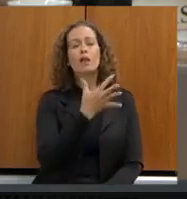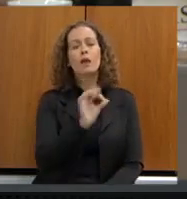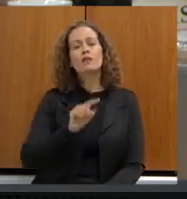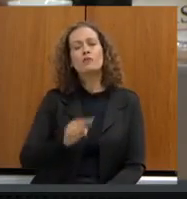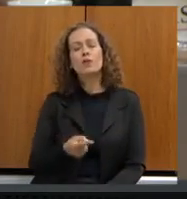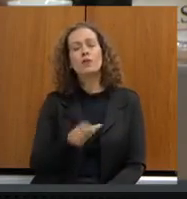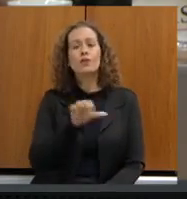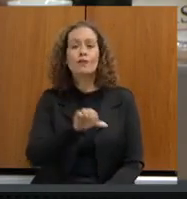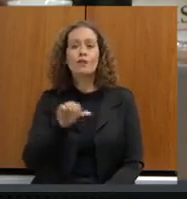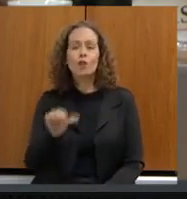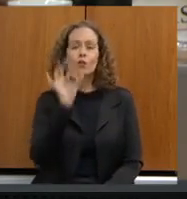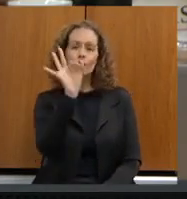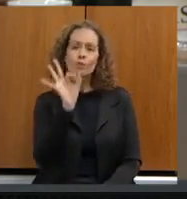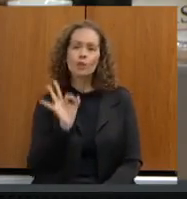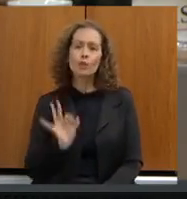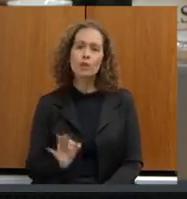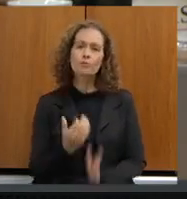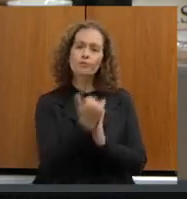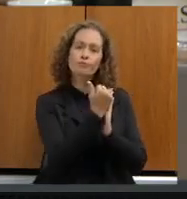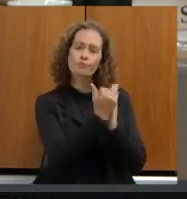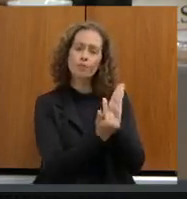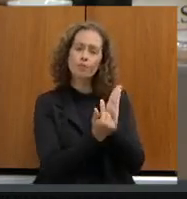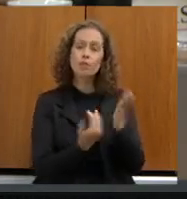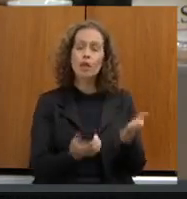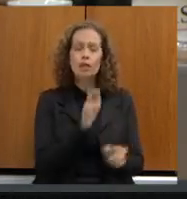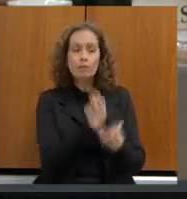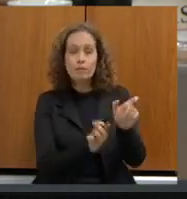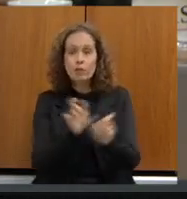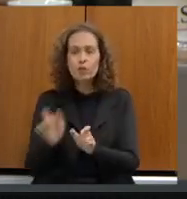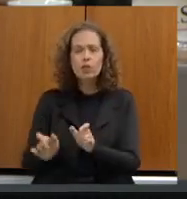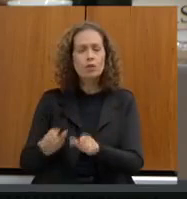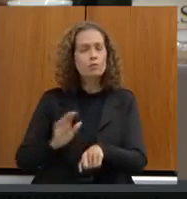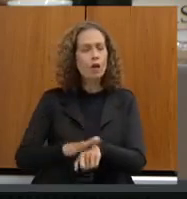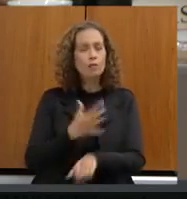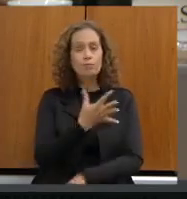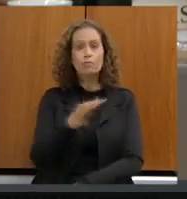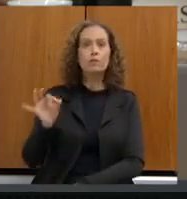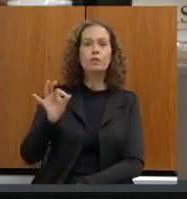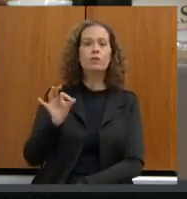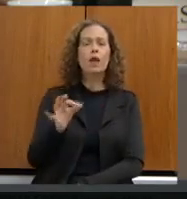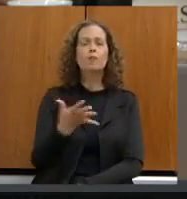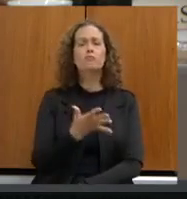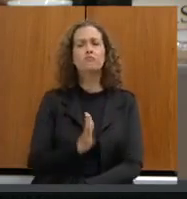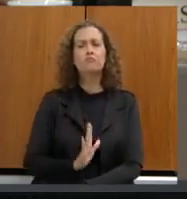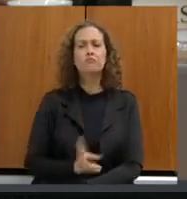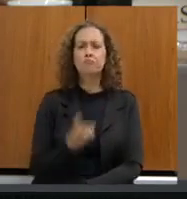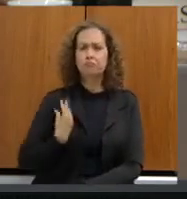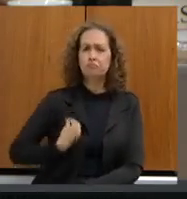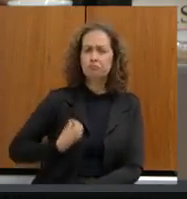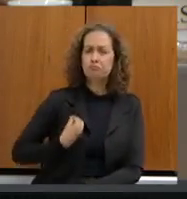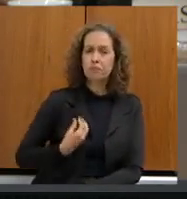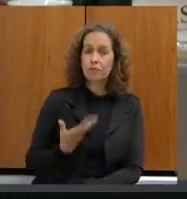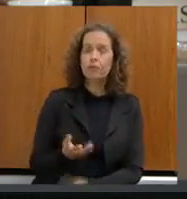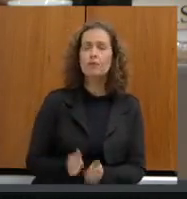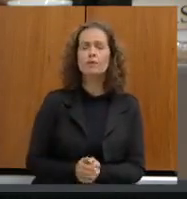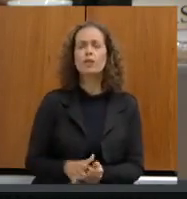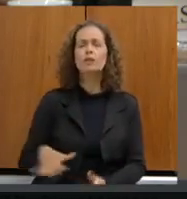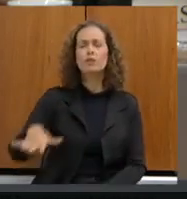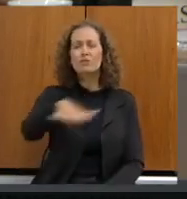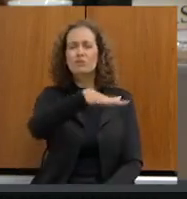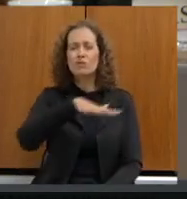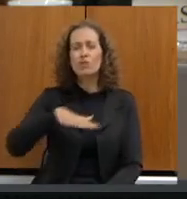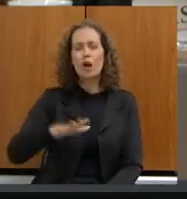fique são centenas de vidas preservadas comparando Minas Gerais do cenário nacional que às vezes a gente pode